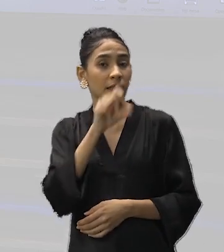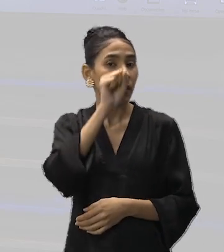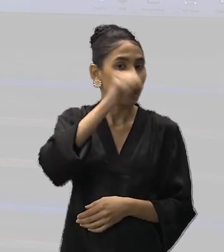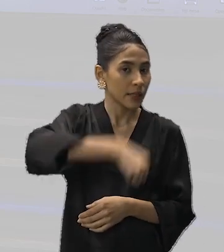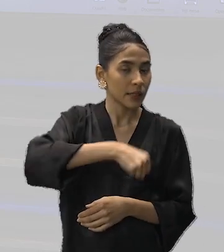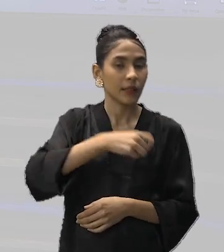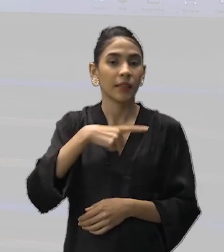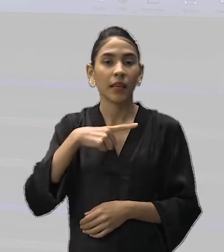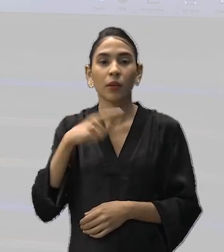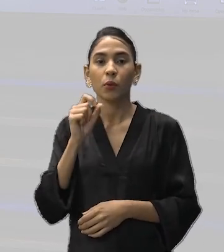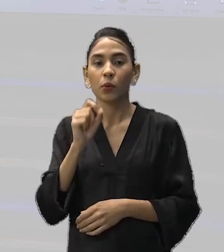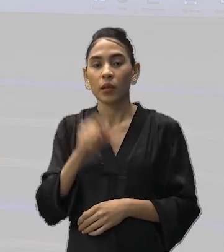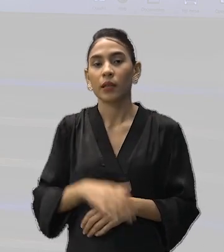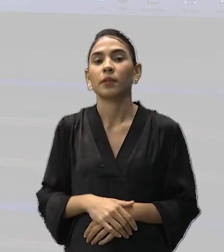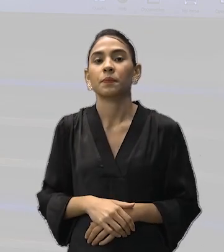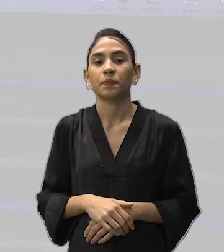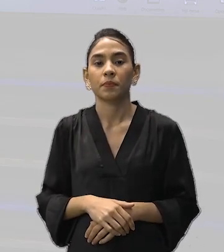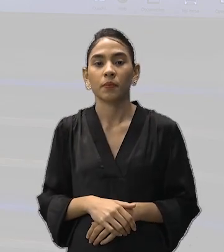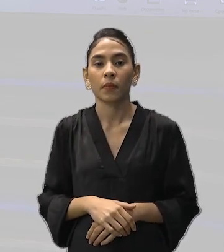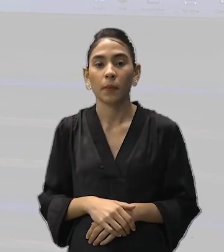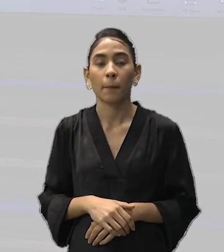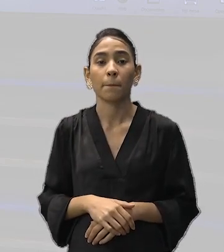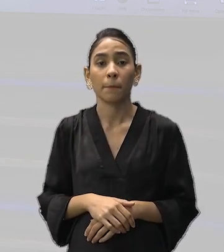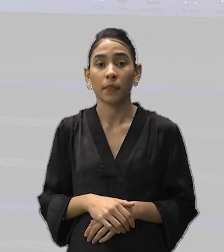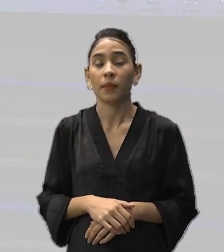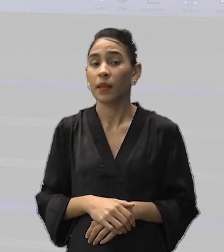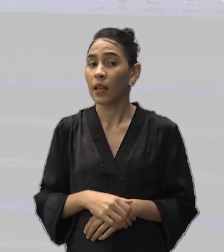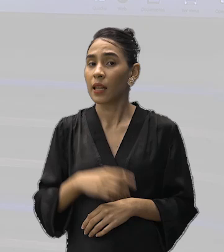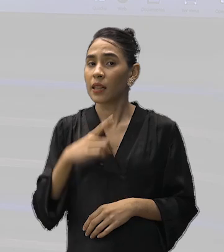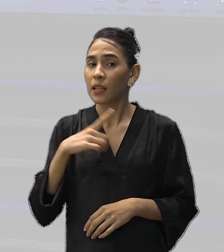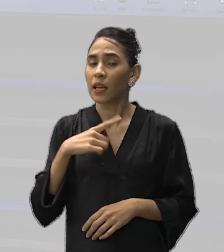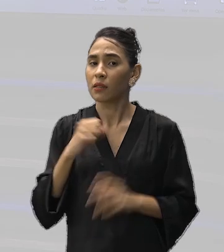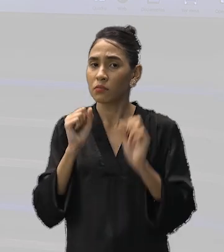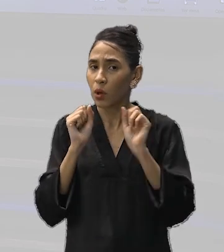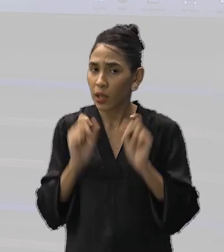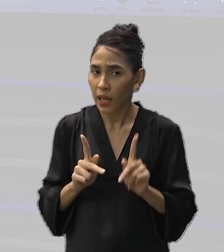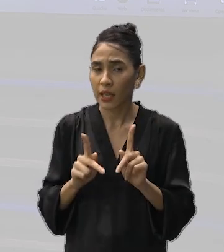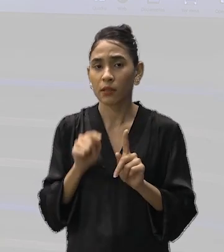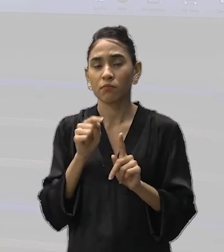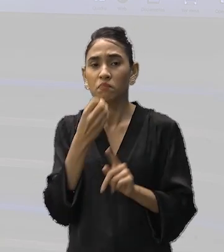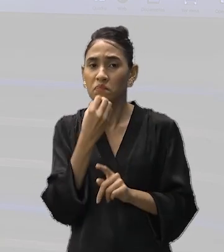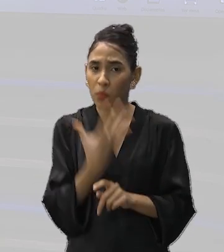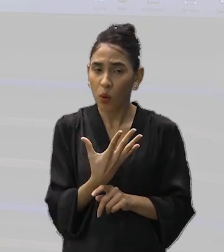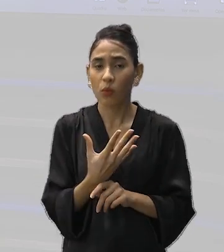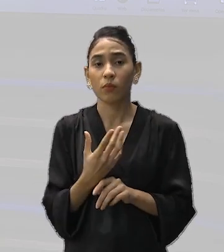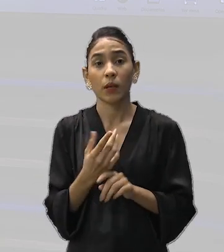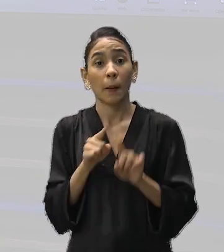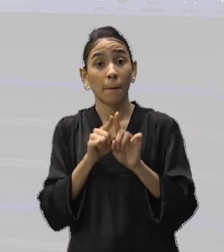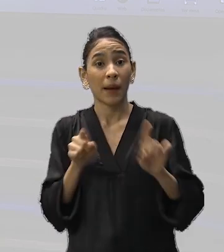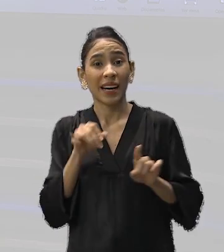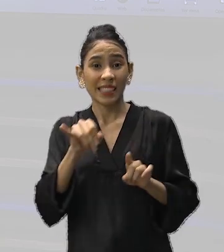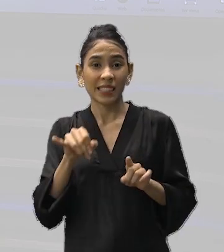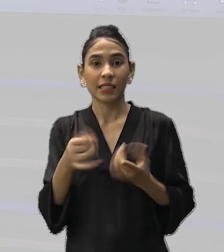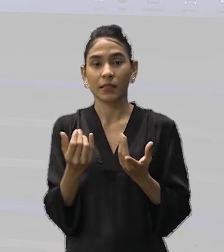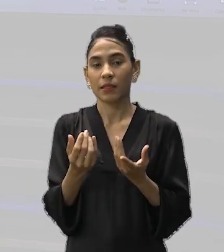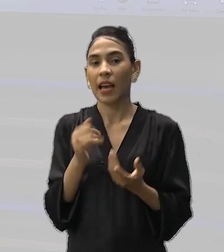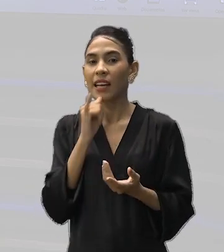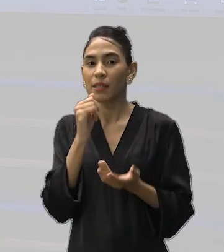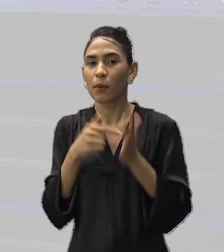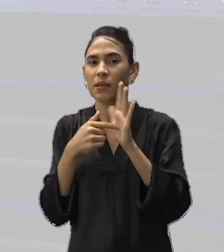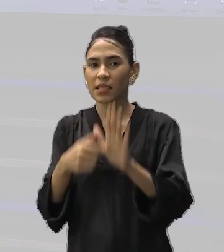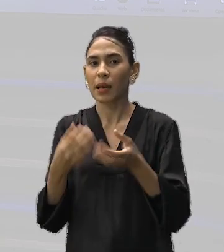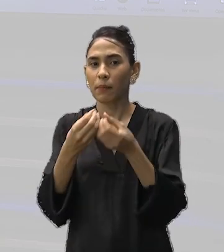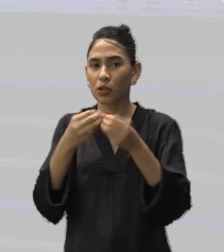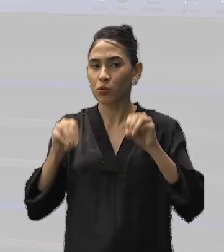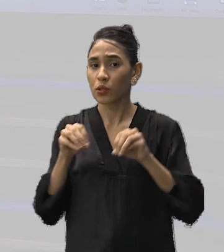no caso aí, um certo ok de utilização. Se não, é bom você repensar nisso, tá bom?